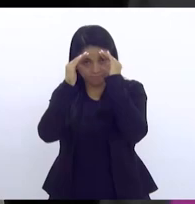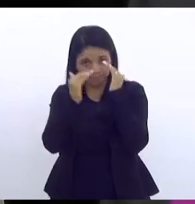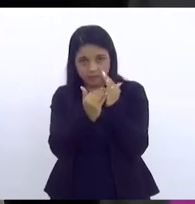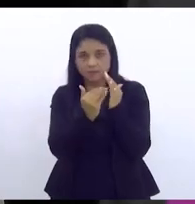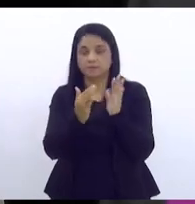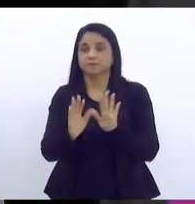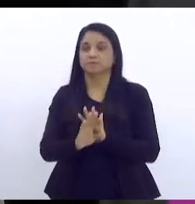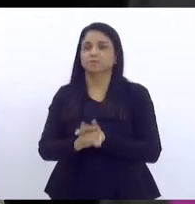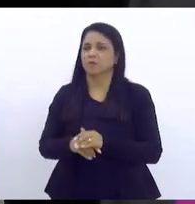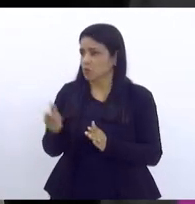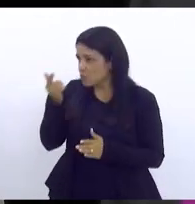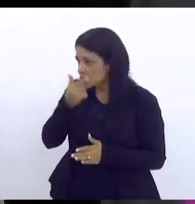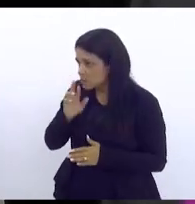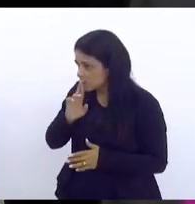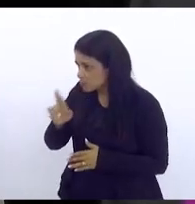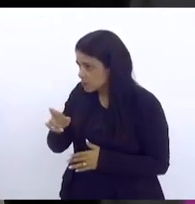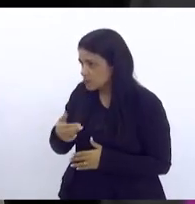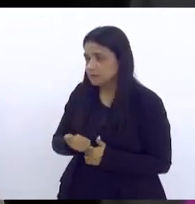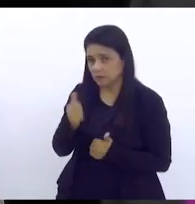deputada